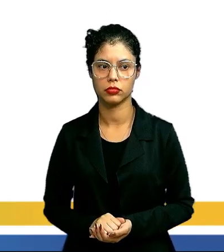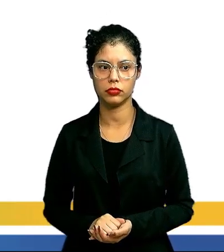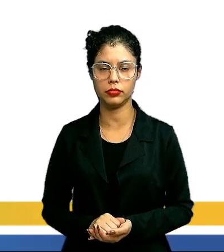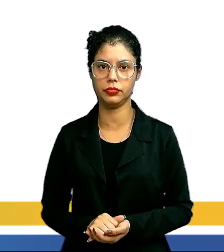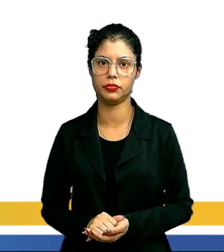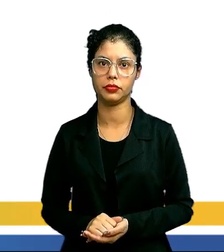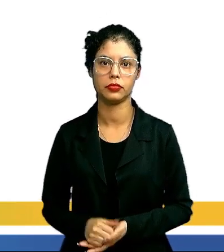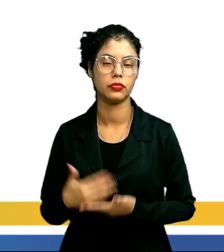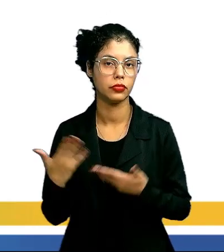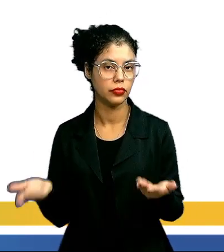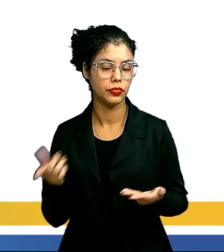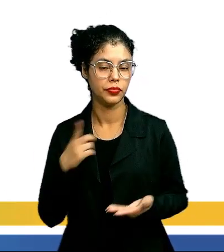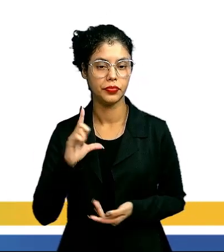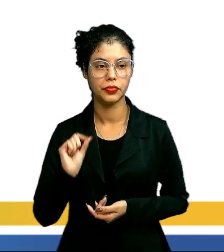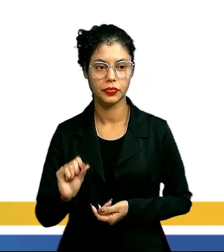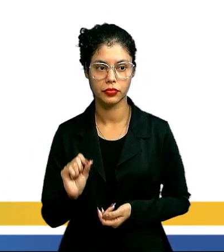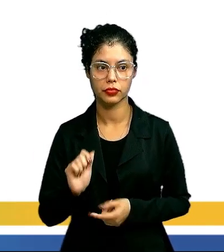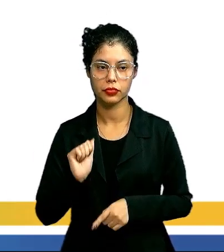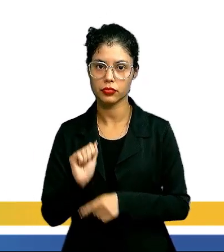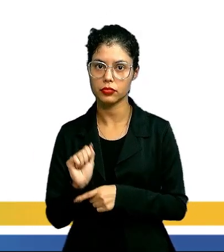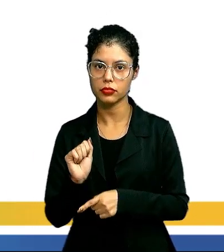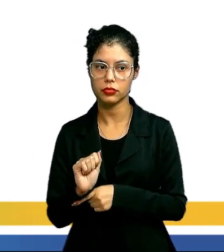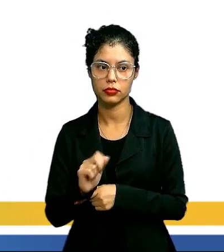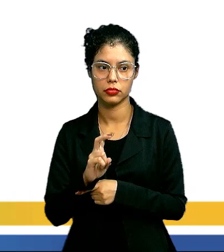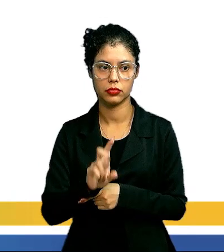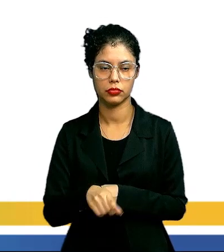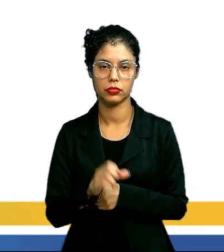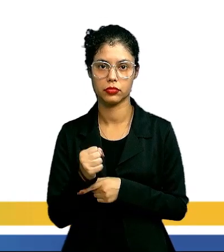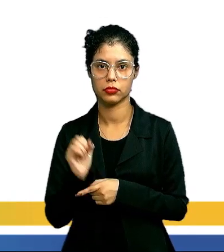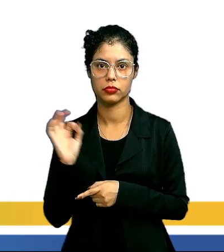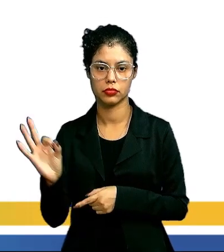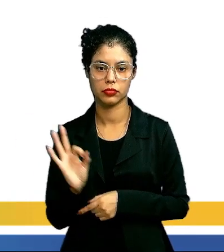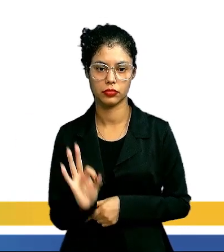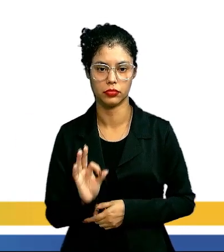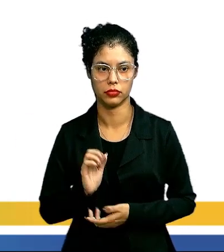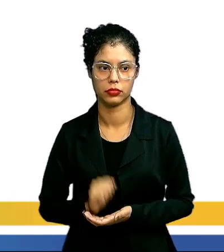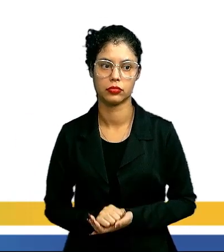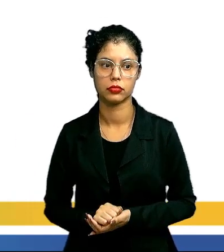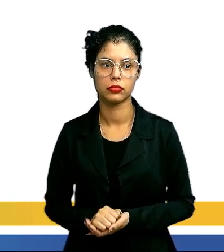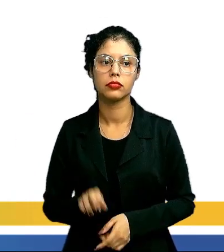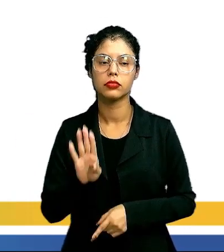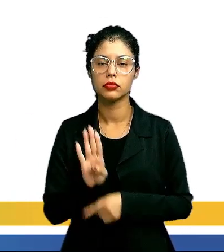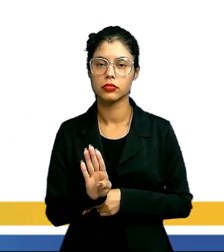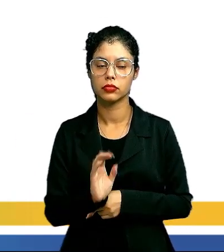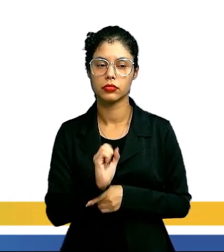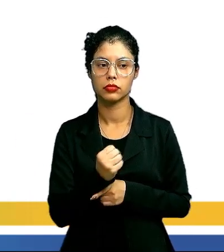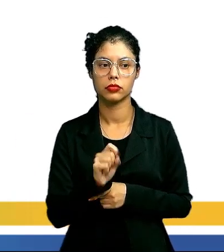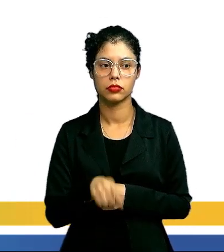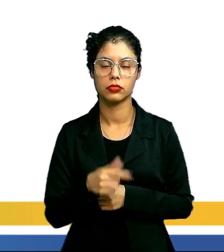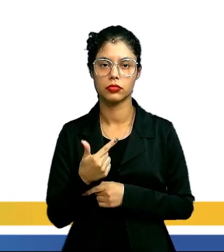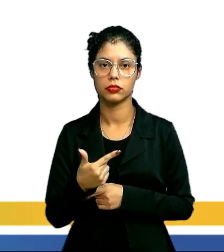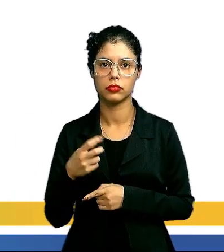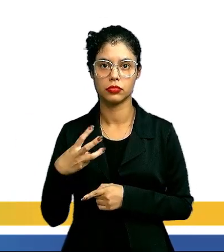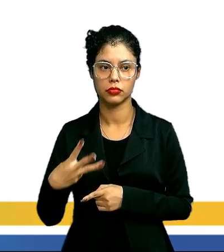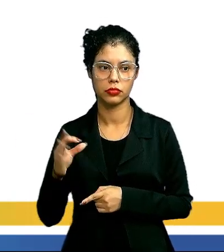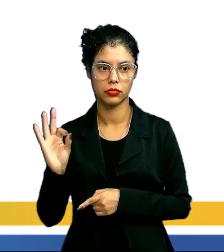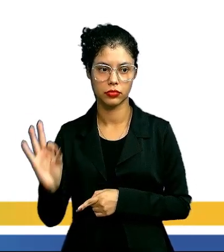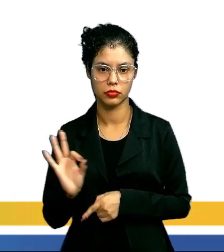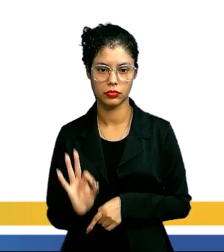nós temos então aí alternativa a 5,88% alternativa B